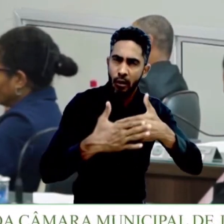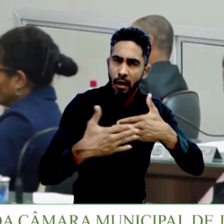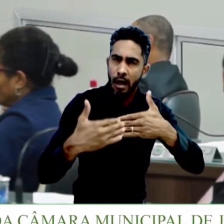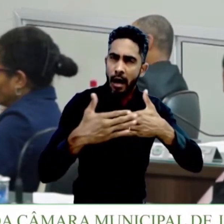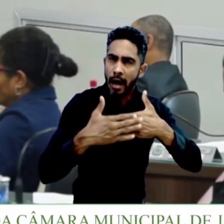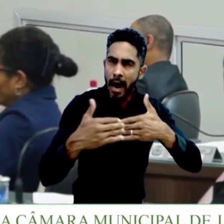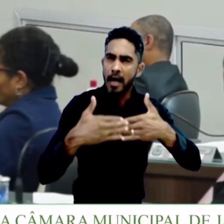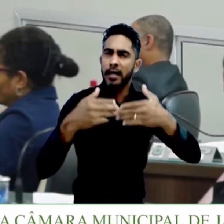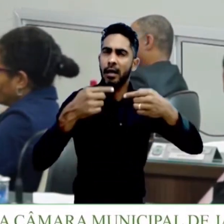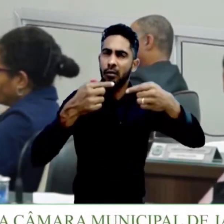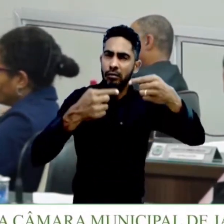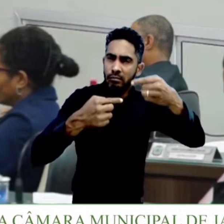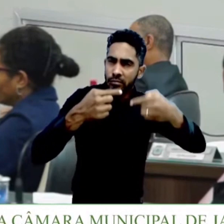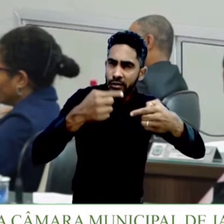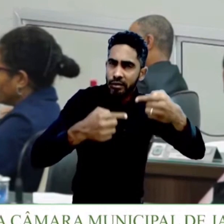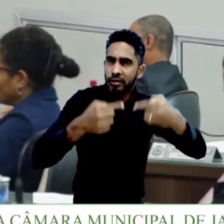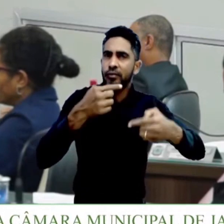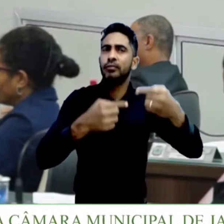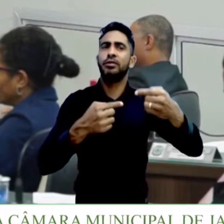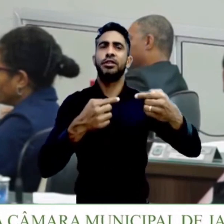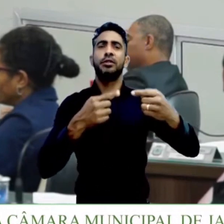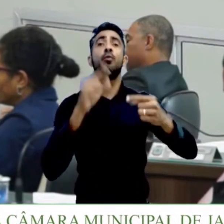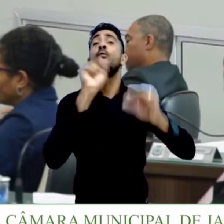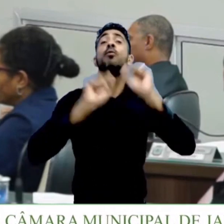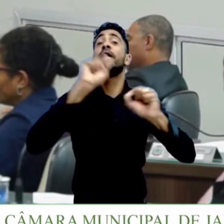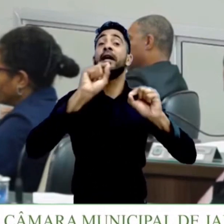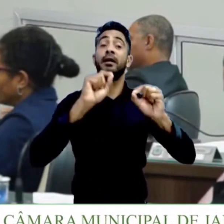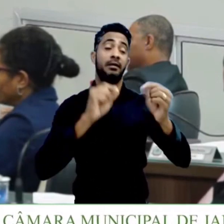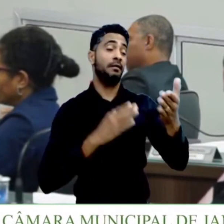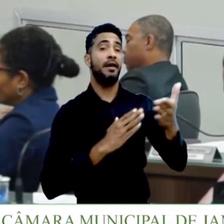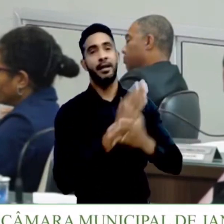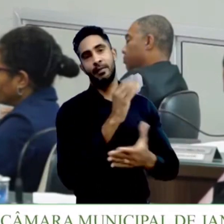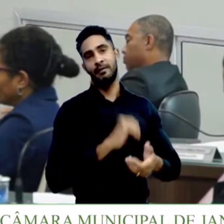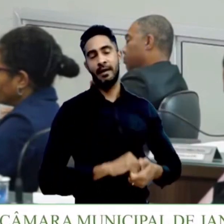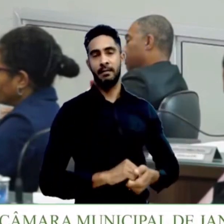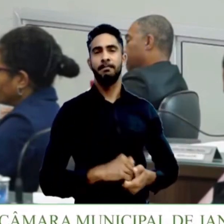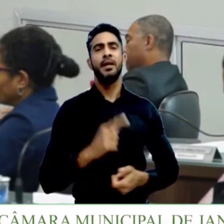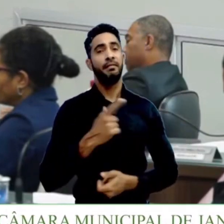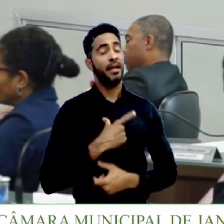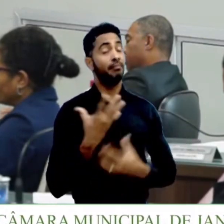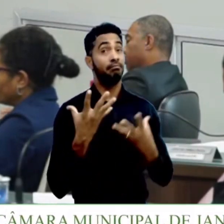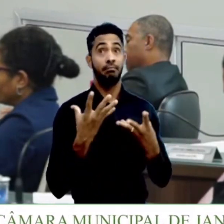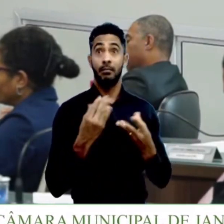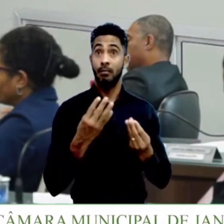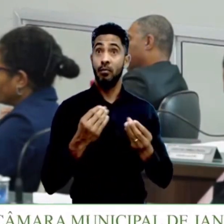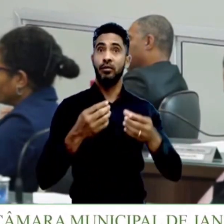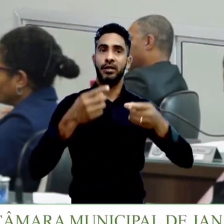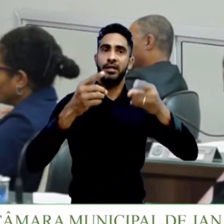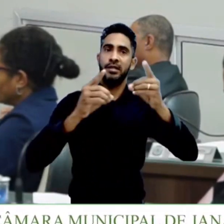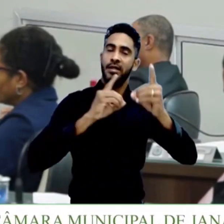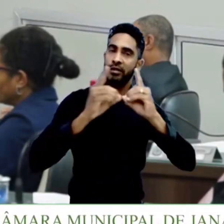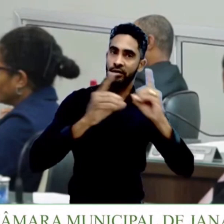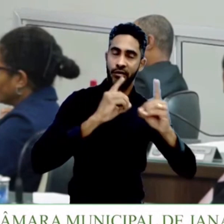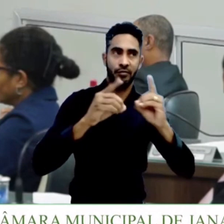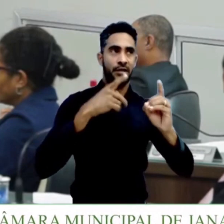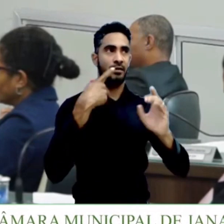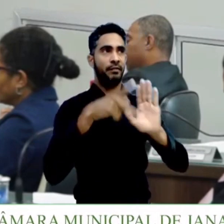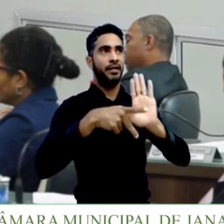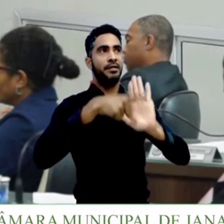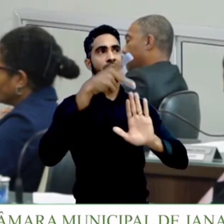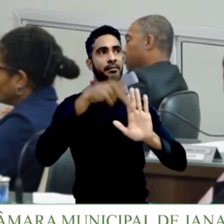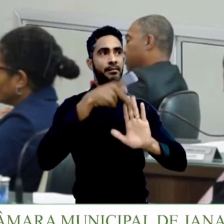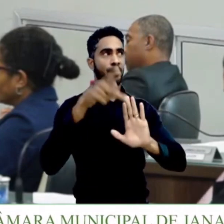vamos discutir, por fim nós vamos aprovar, né? Serão inúmeras discussões. Porém,